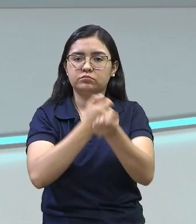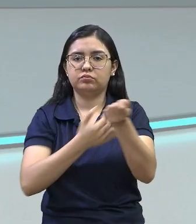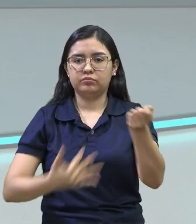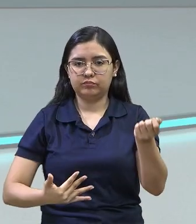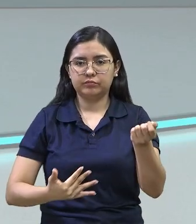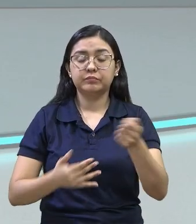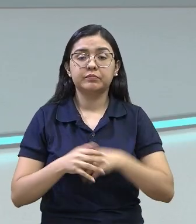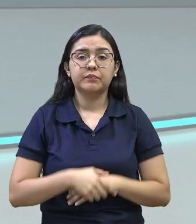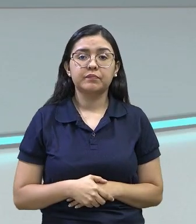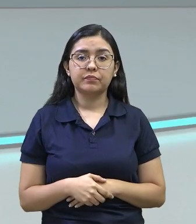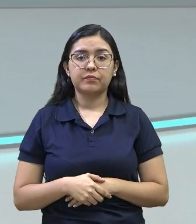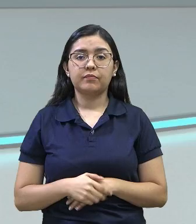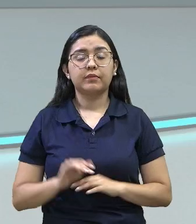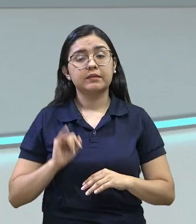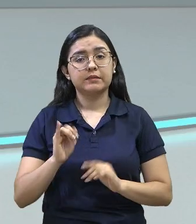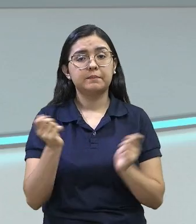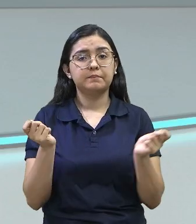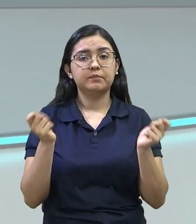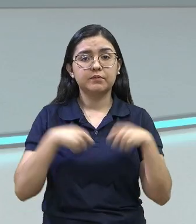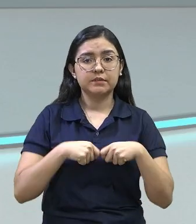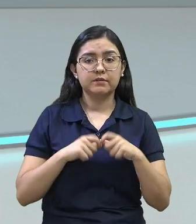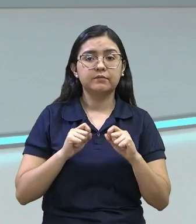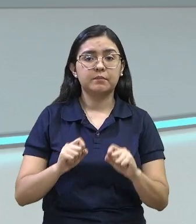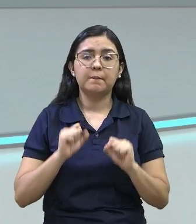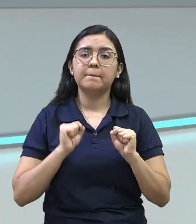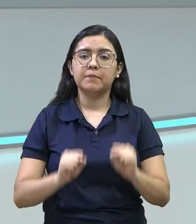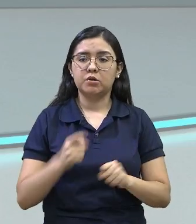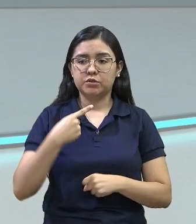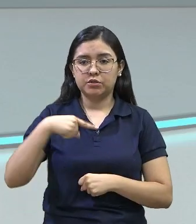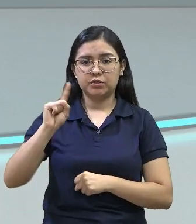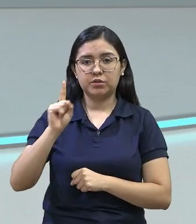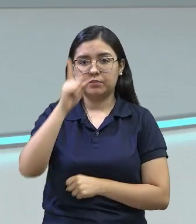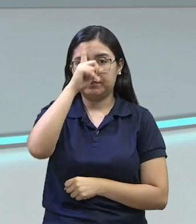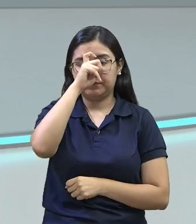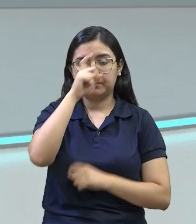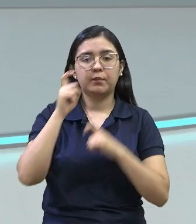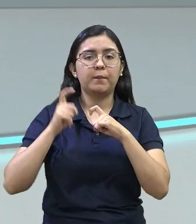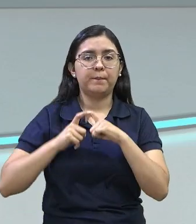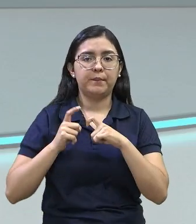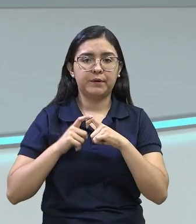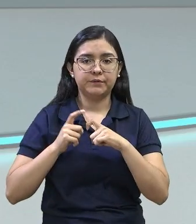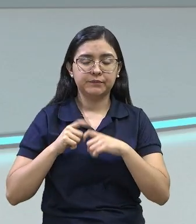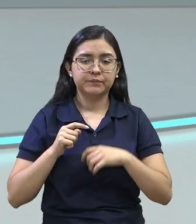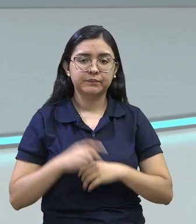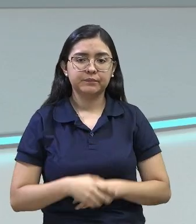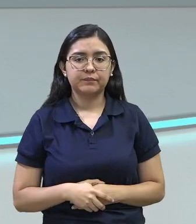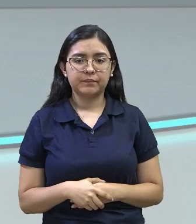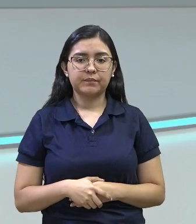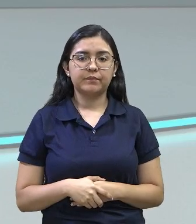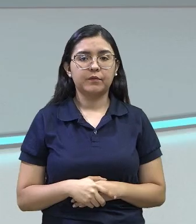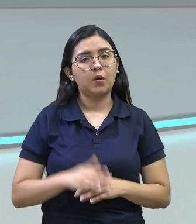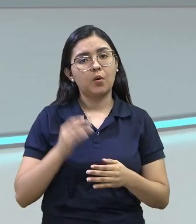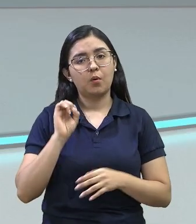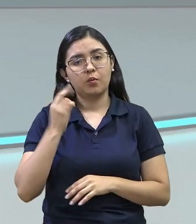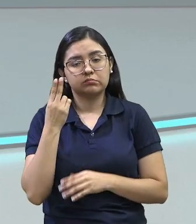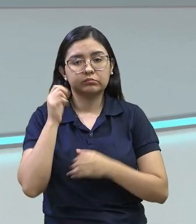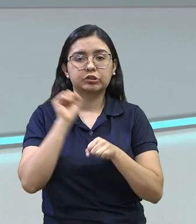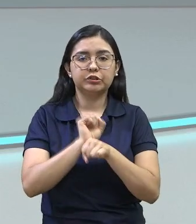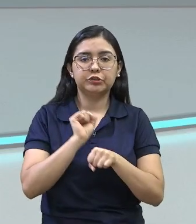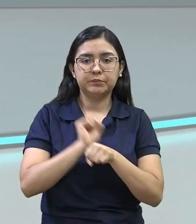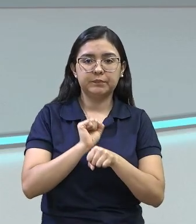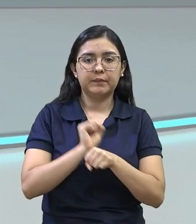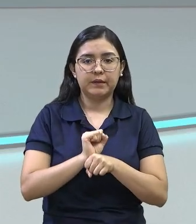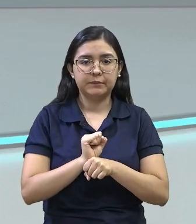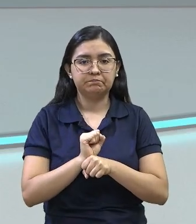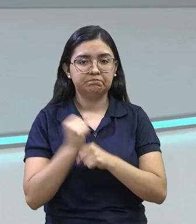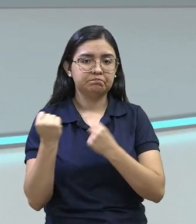aí, se é possível de se mover, leve imediatamente para o socorro ou aguarde a chegada de uma